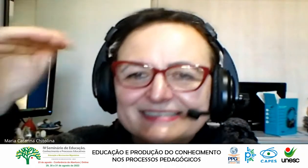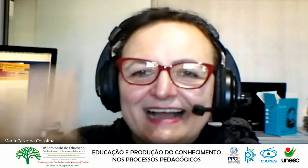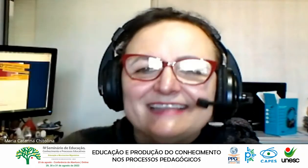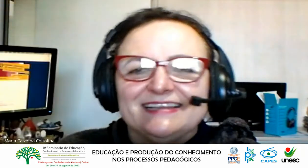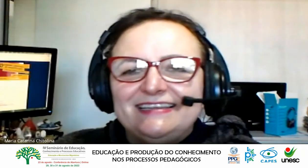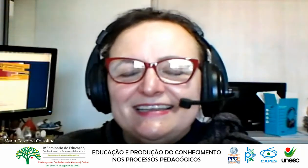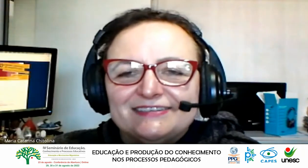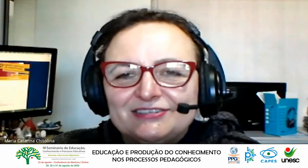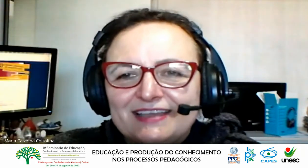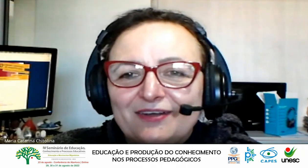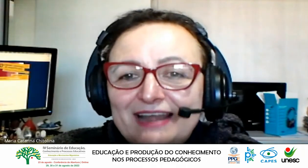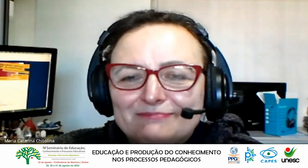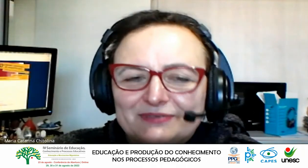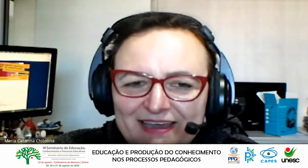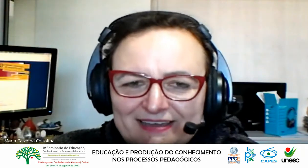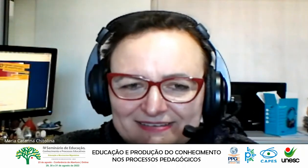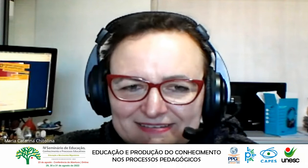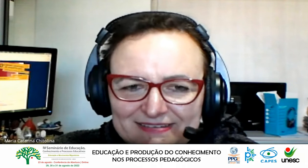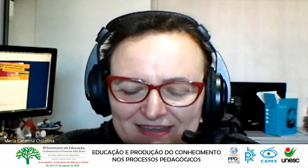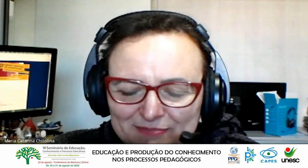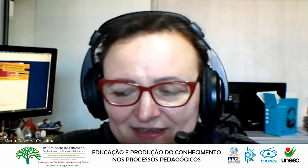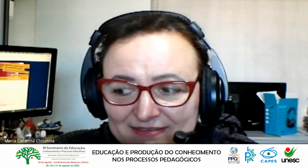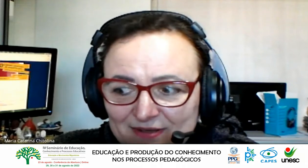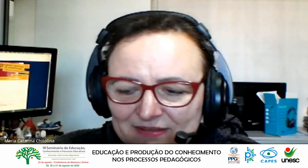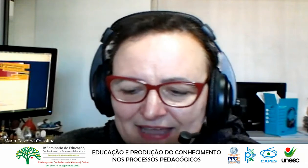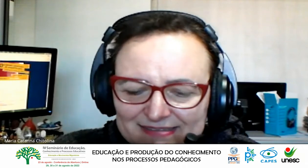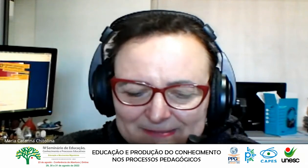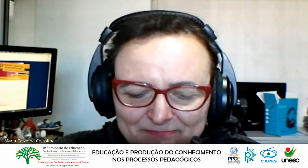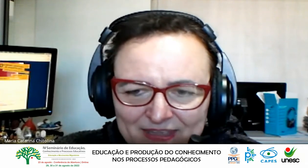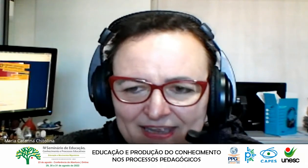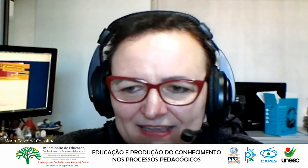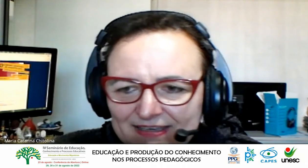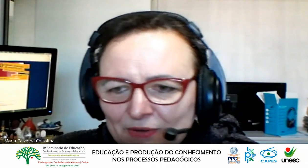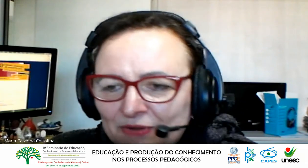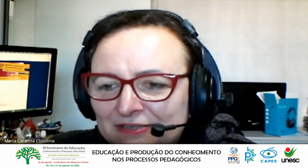eu